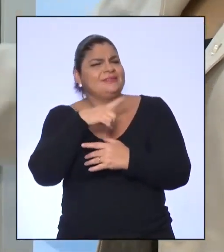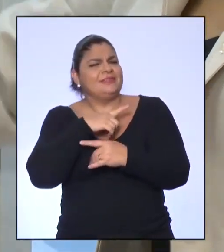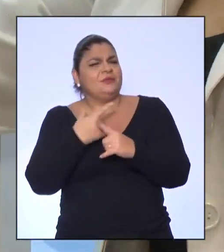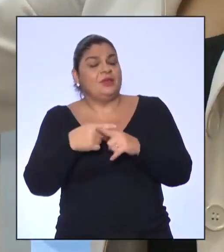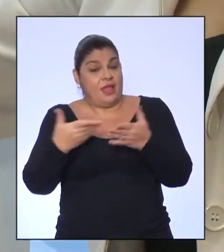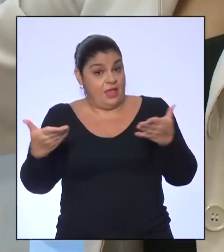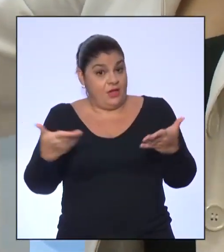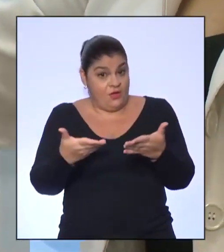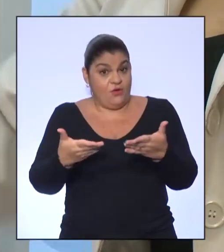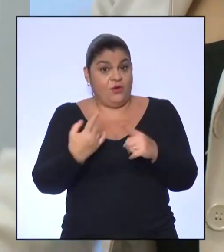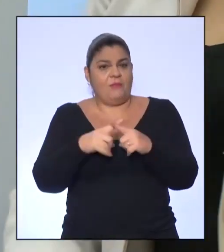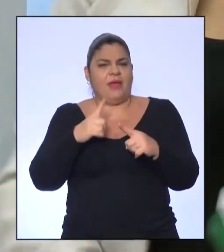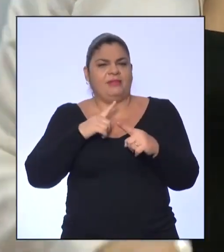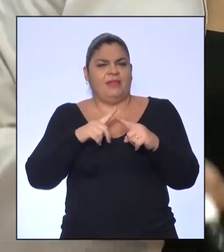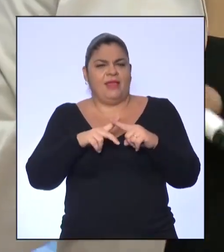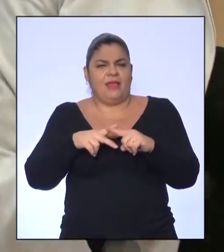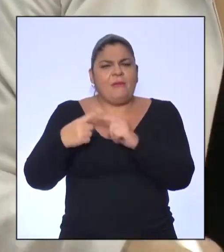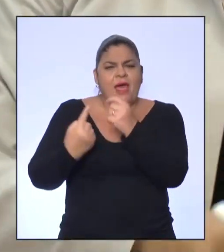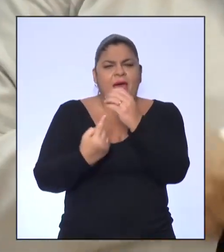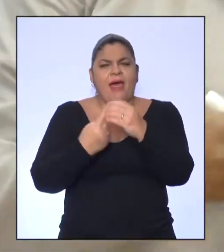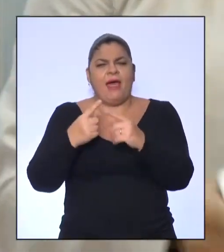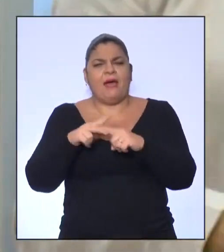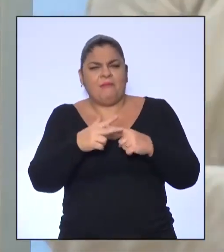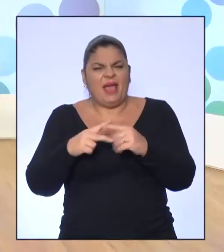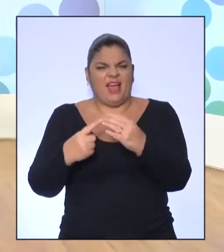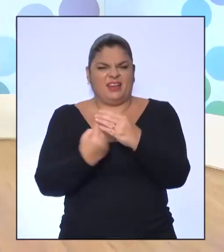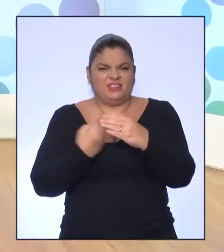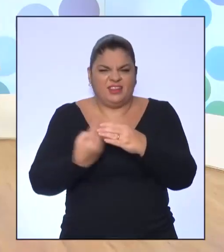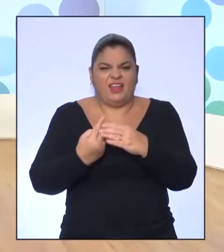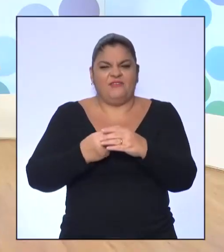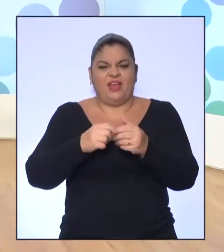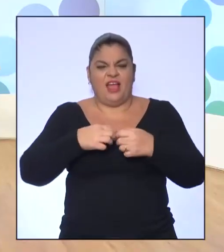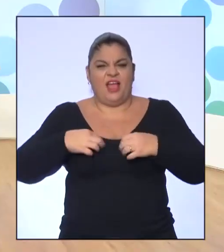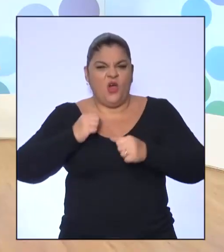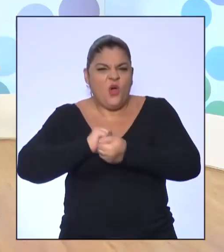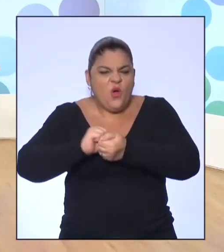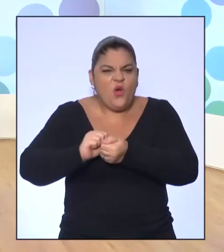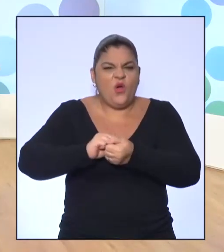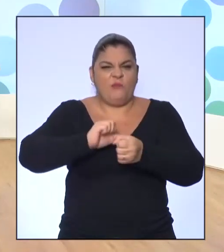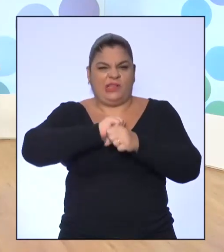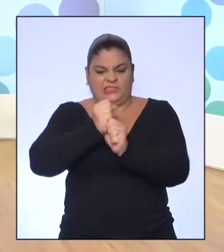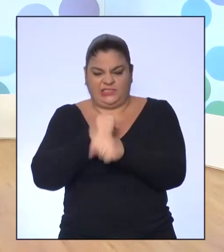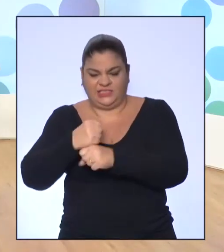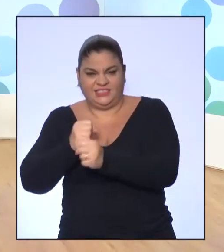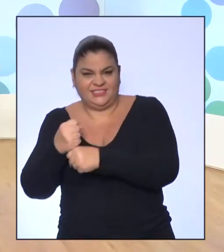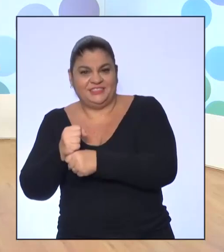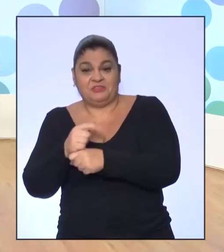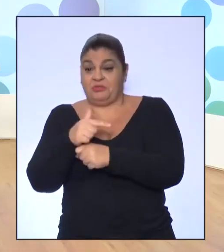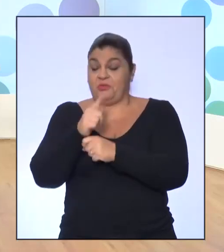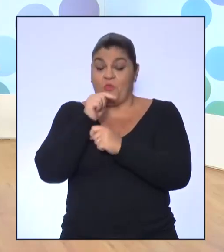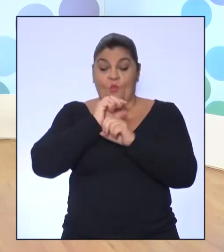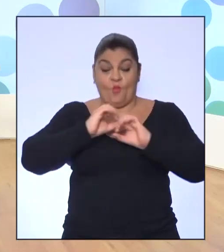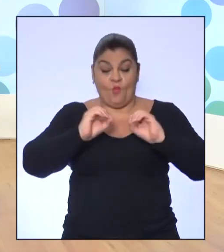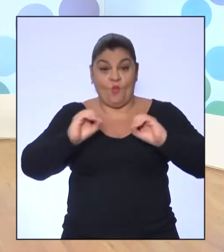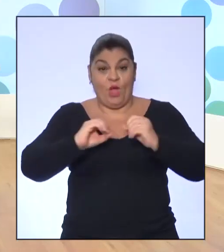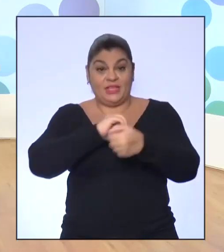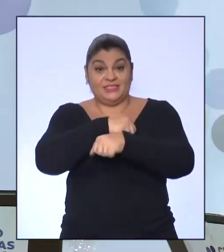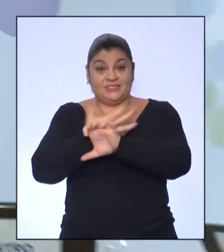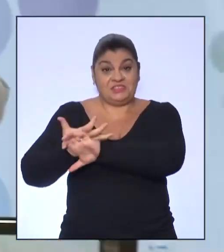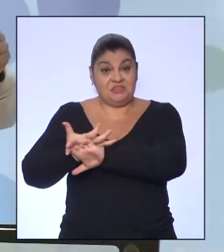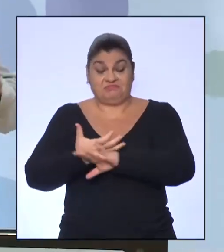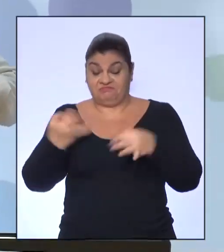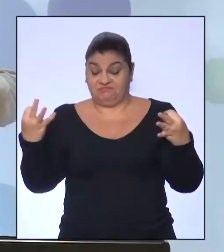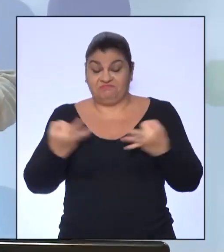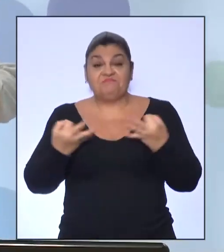porque nós temos máquina de lavar, que torce muito bem a roupa, né? A gente não sai mais com aquela